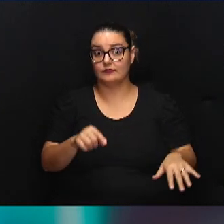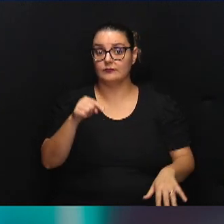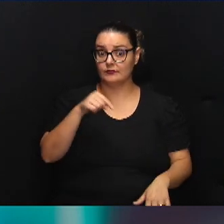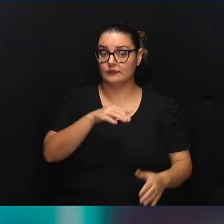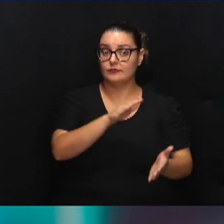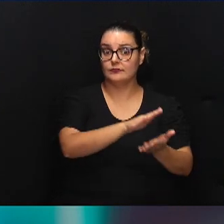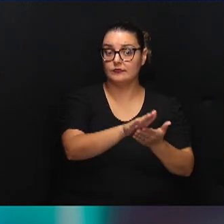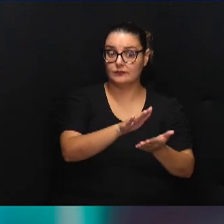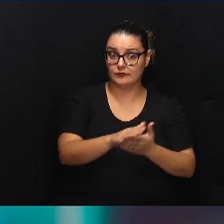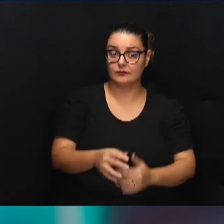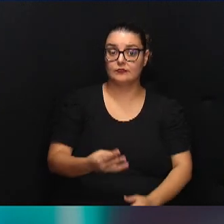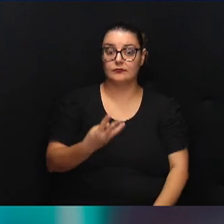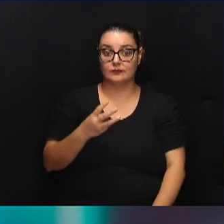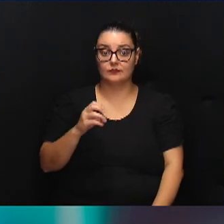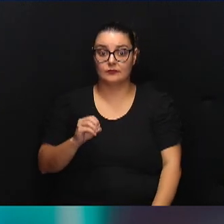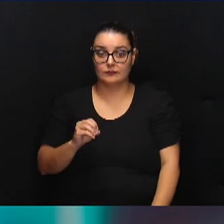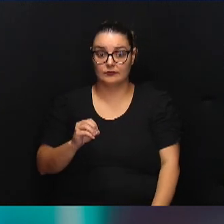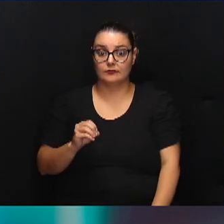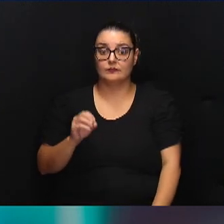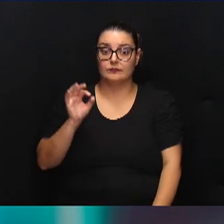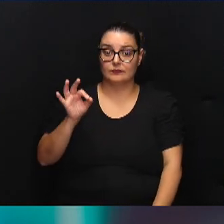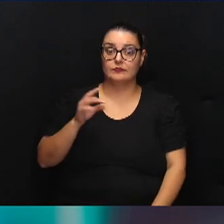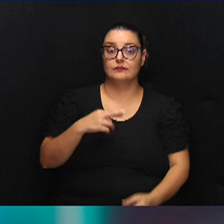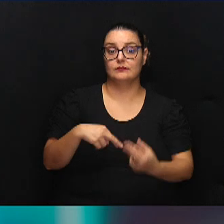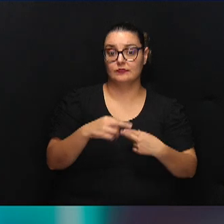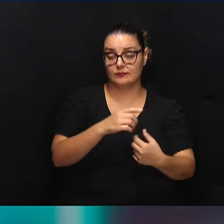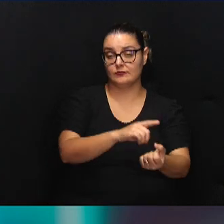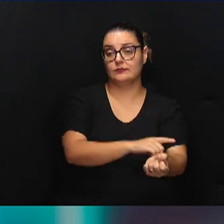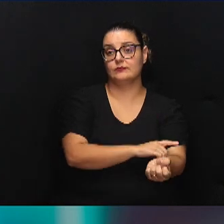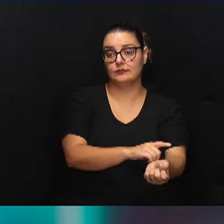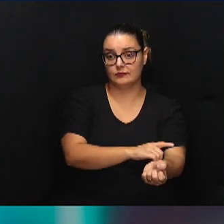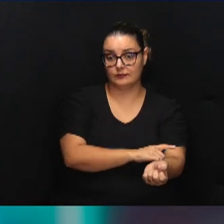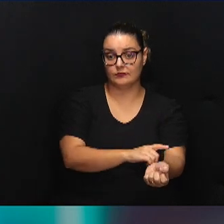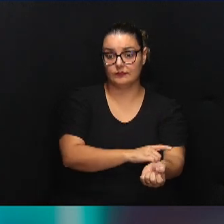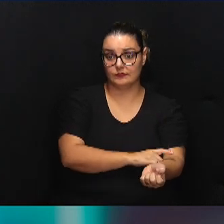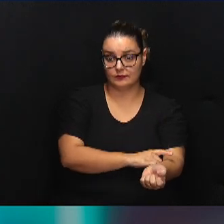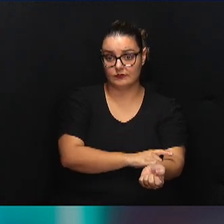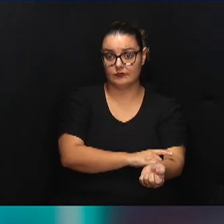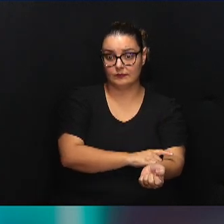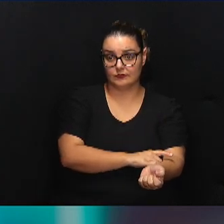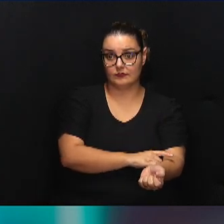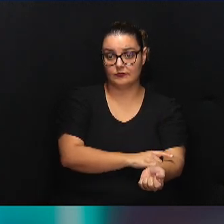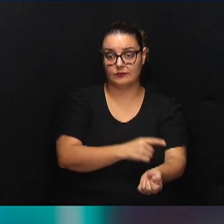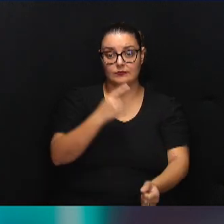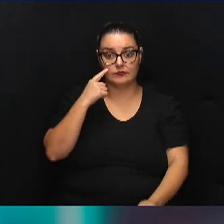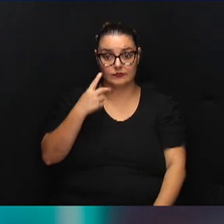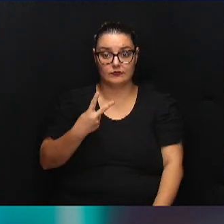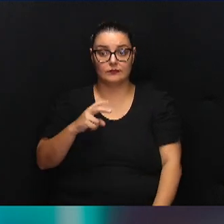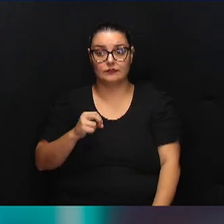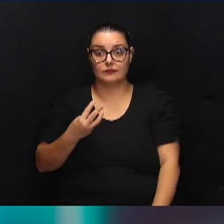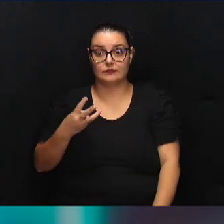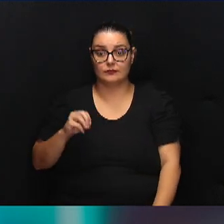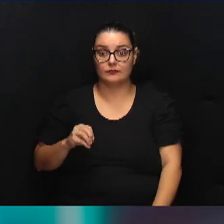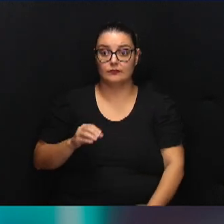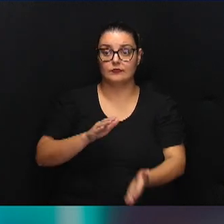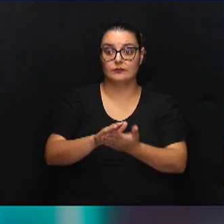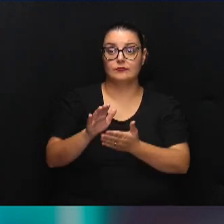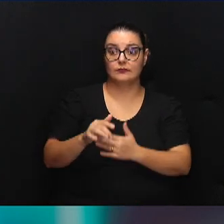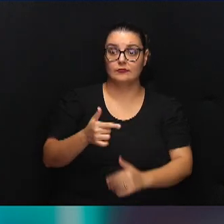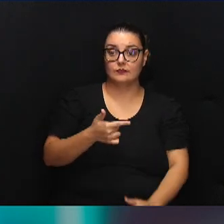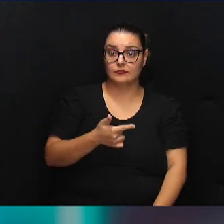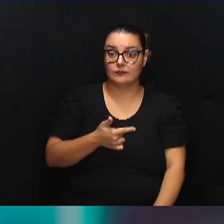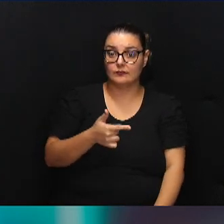custo, 30% foi relacionado ao diabetes. E a previsão é que até 2030 a gente gaste